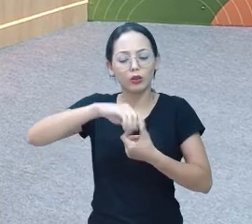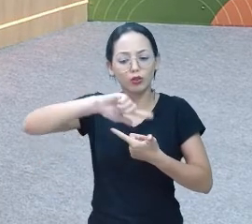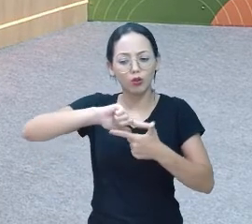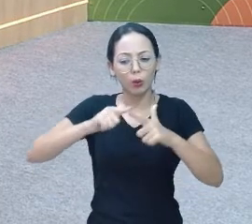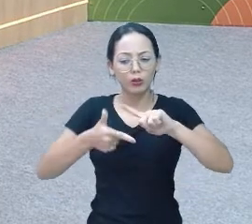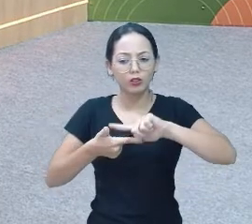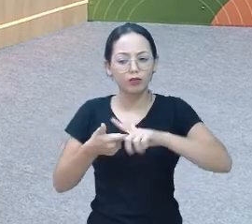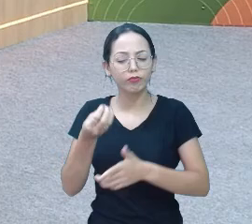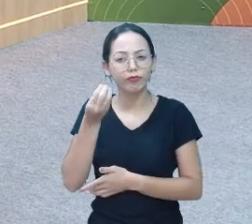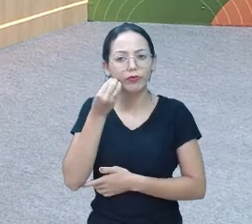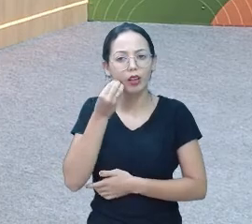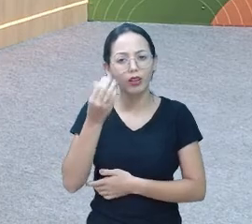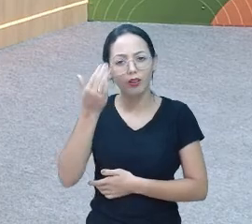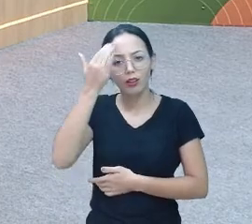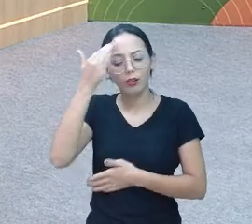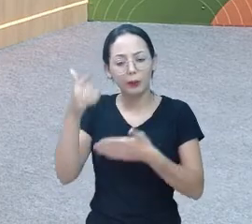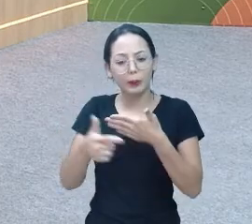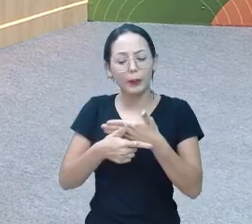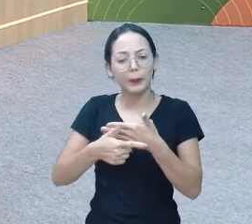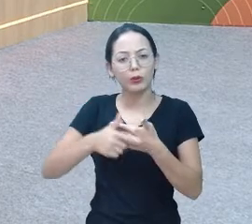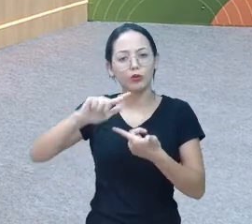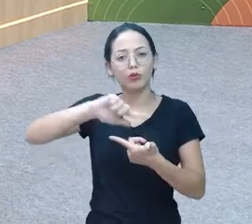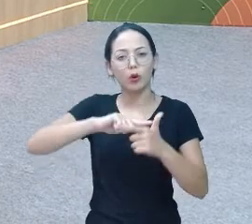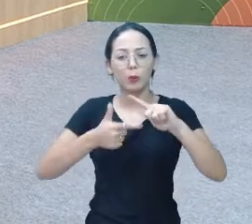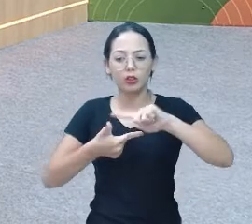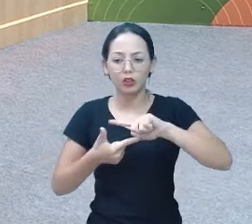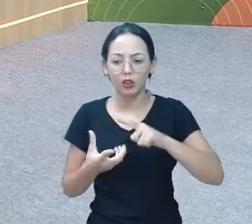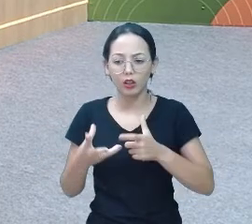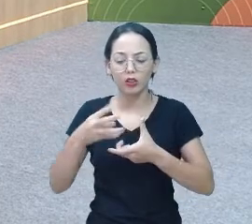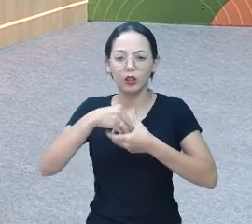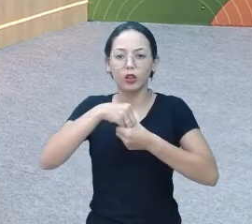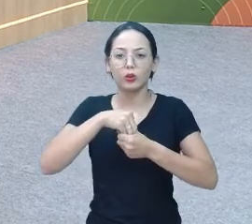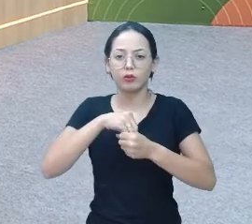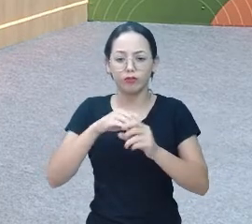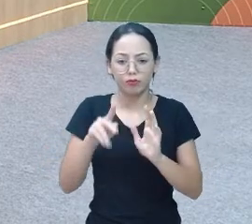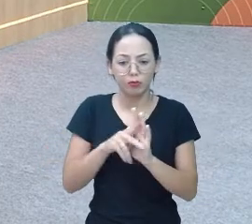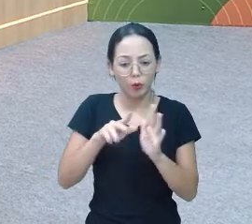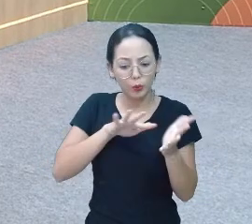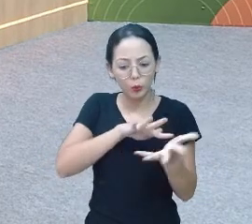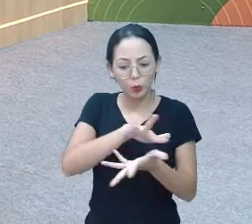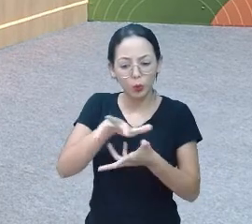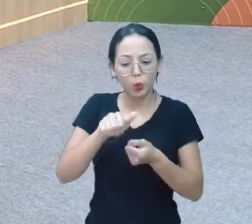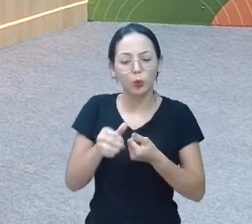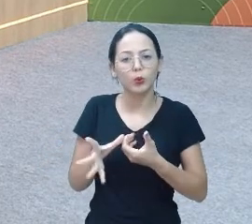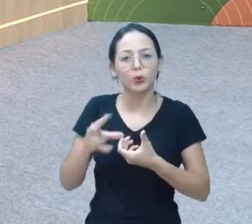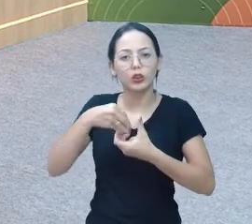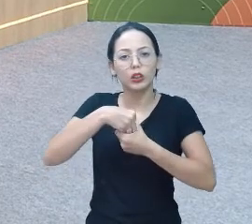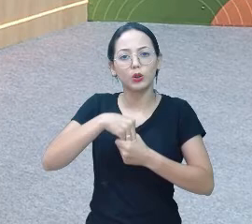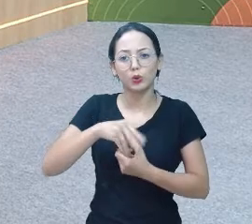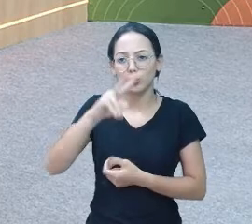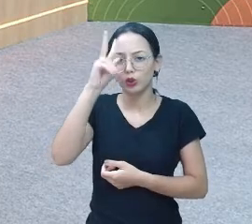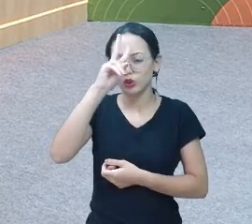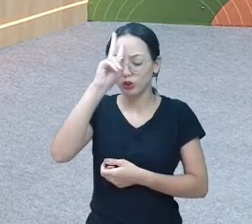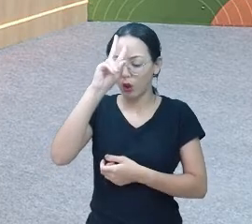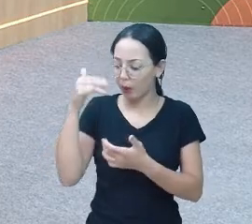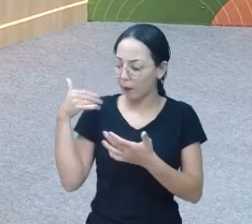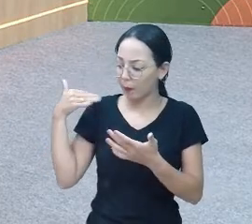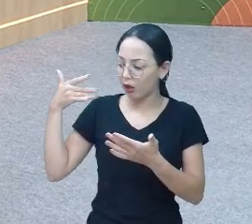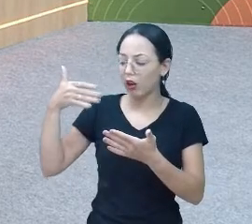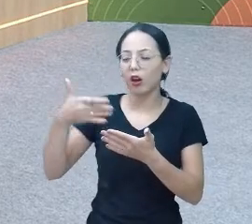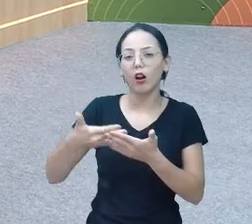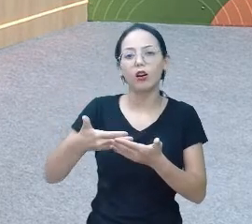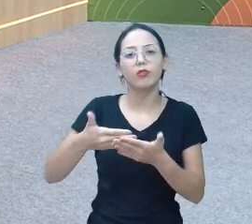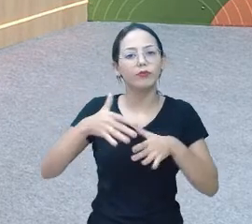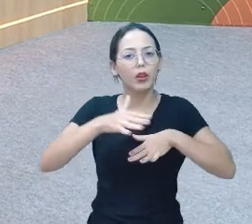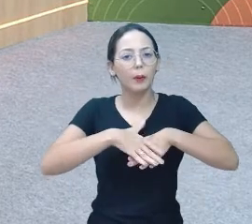tentar entender um pouco o papel da geometria dentro do nosso mundo, tá certo? Dentro da história da matemática e, por que